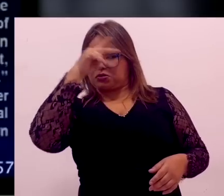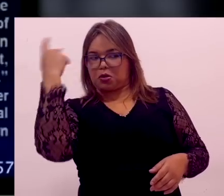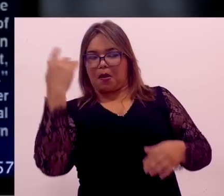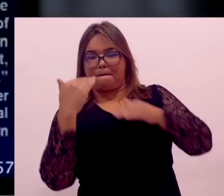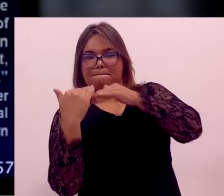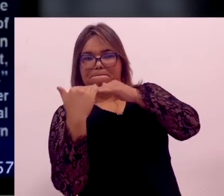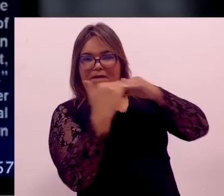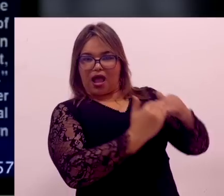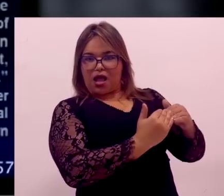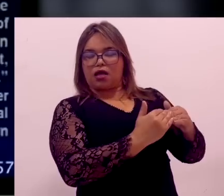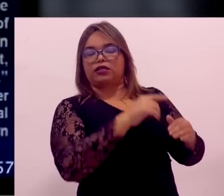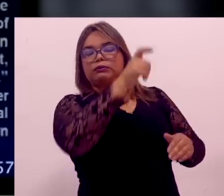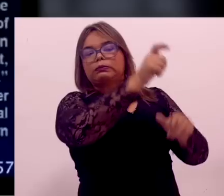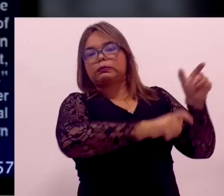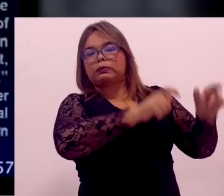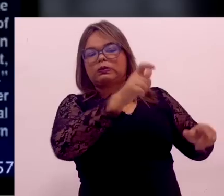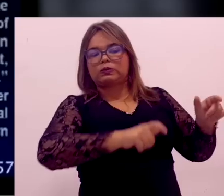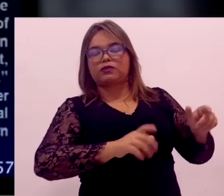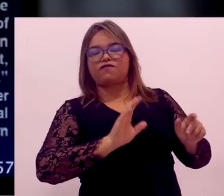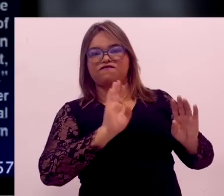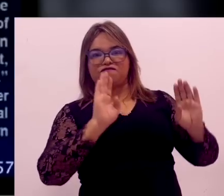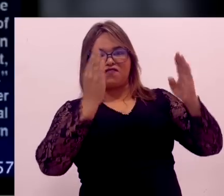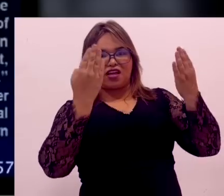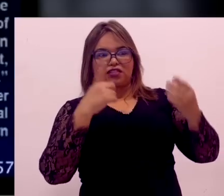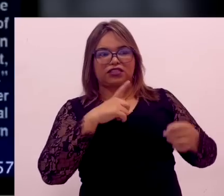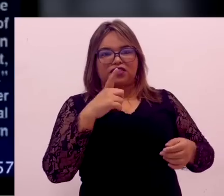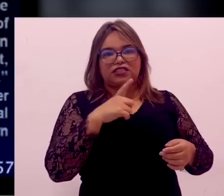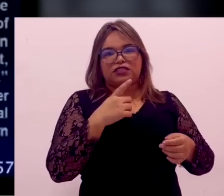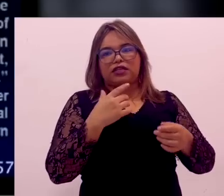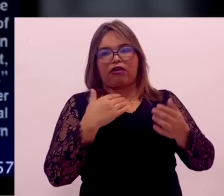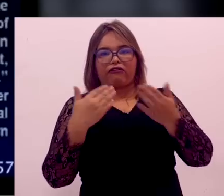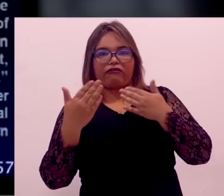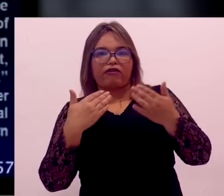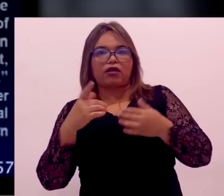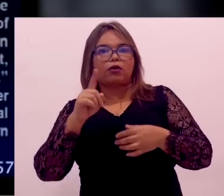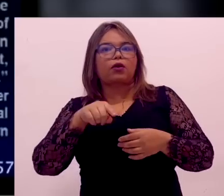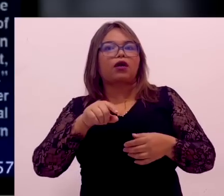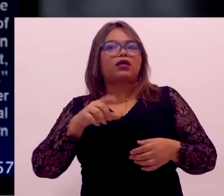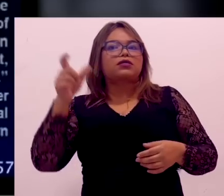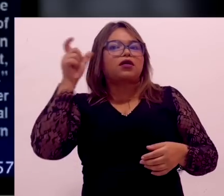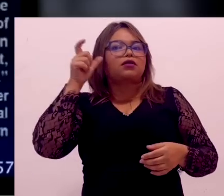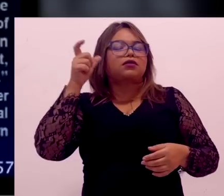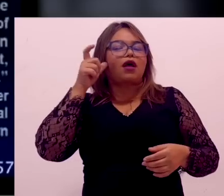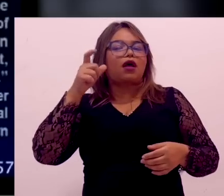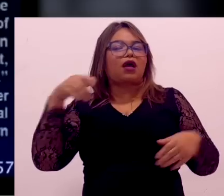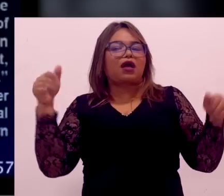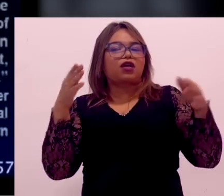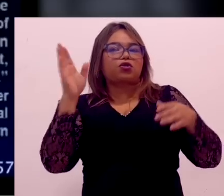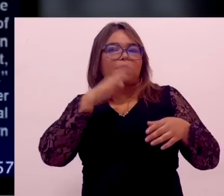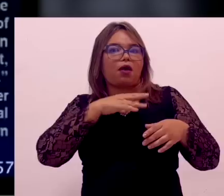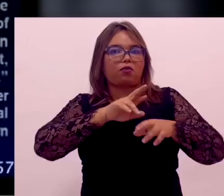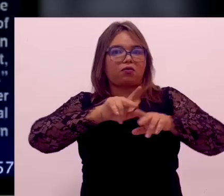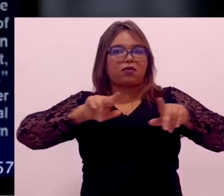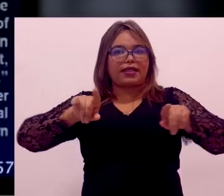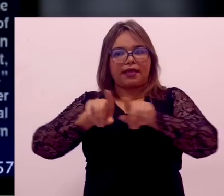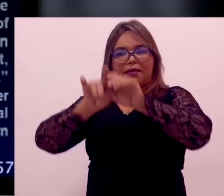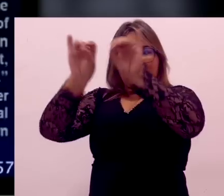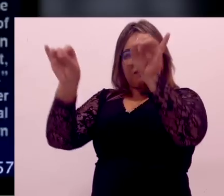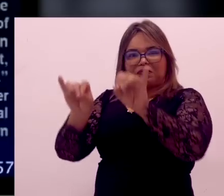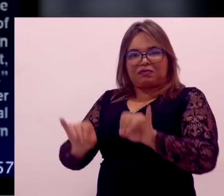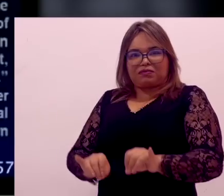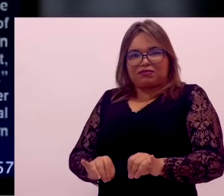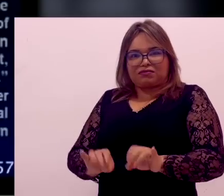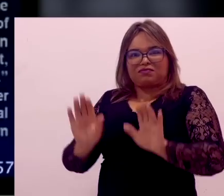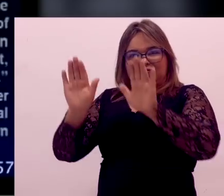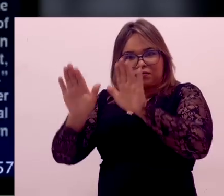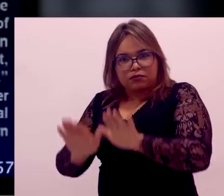suas festas, de graves obscenidades, conversas com demônios femininos e a adoração de um ídolo monstro. Agora,